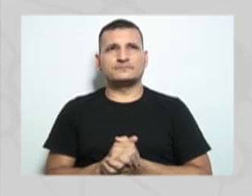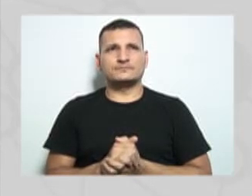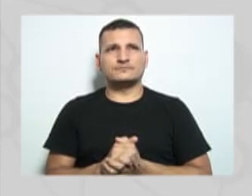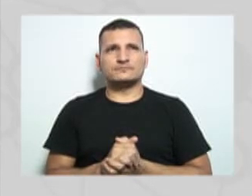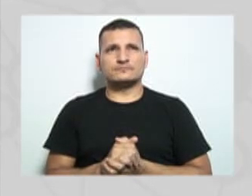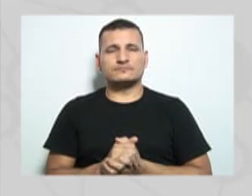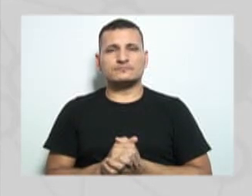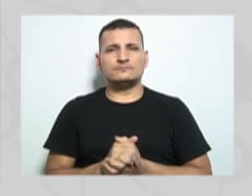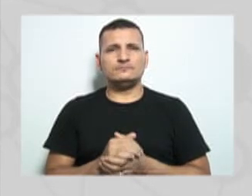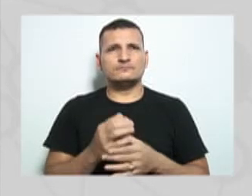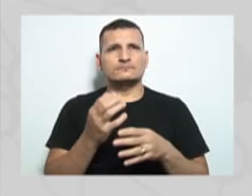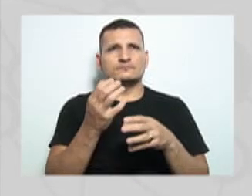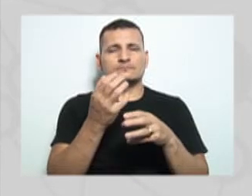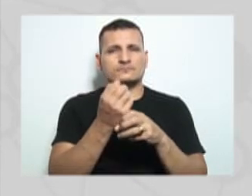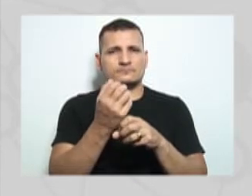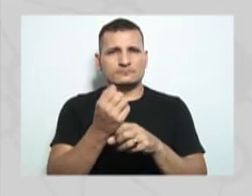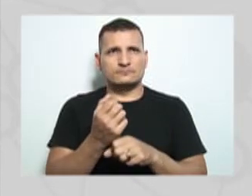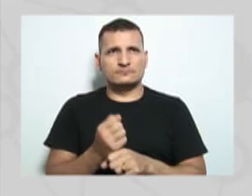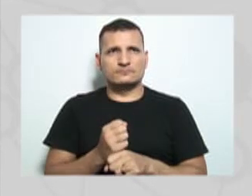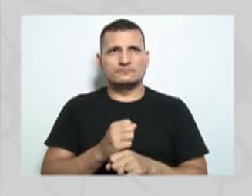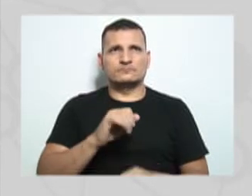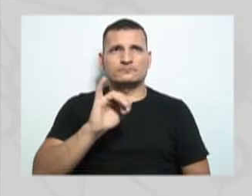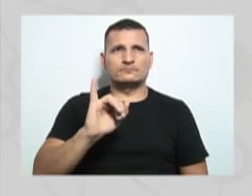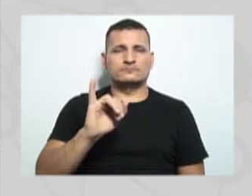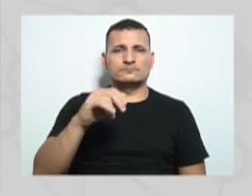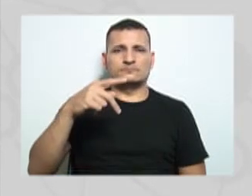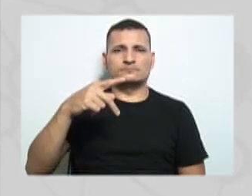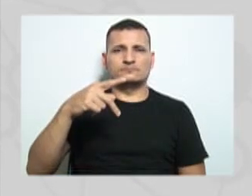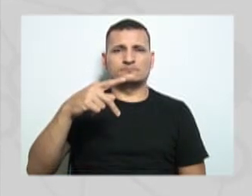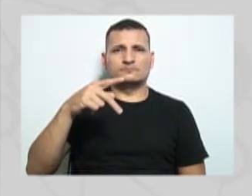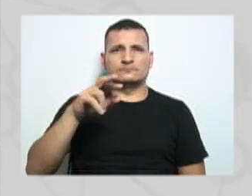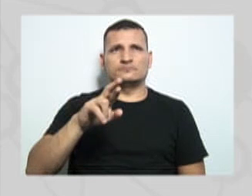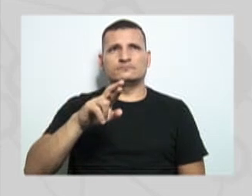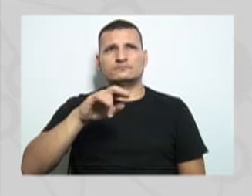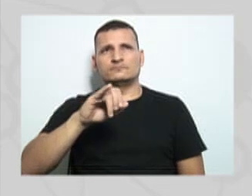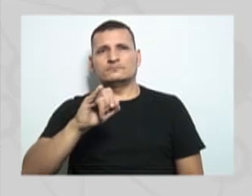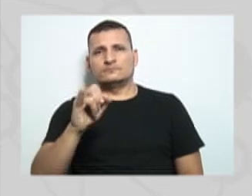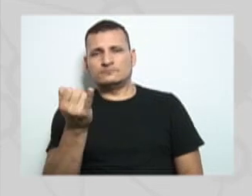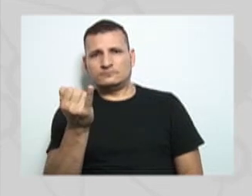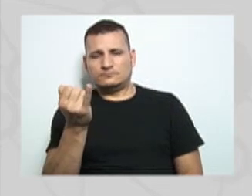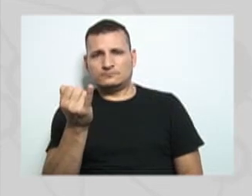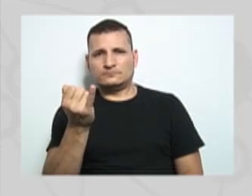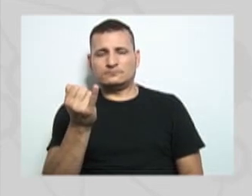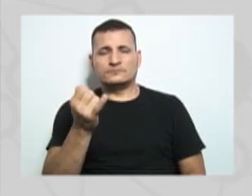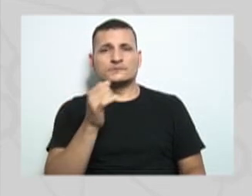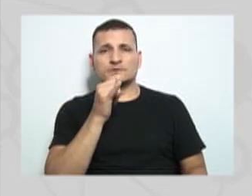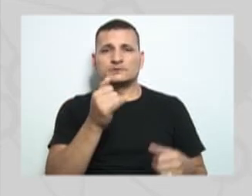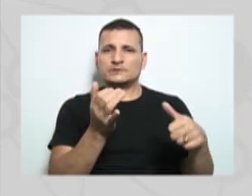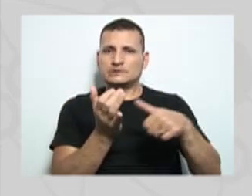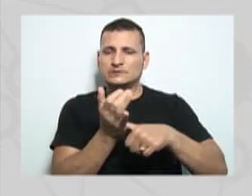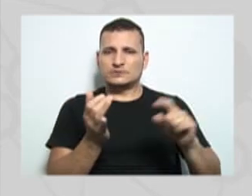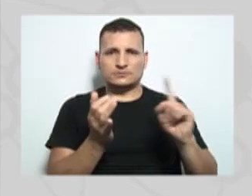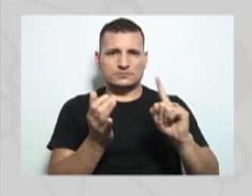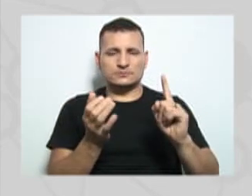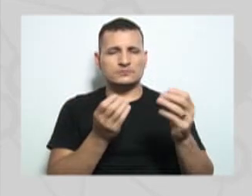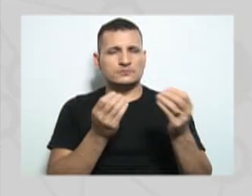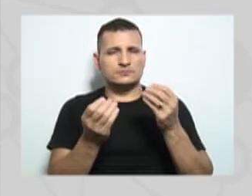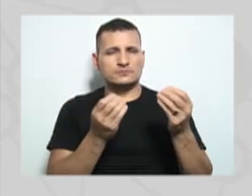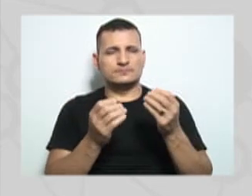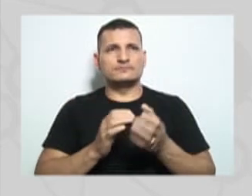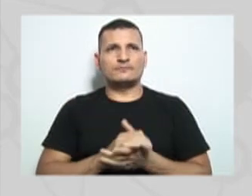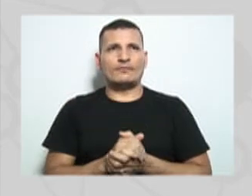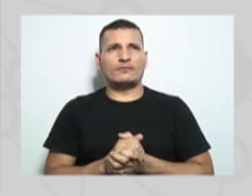Cálculo de imposto de renda pessoa jurídica no lucro presumido dos atos não cooperados, que é o que nós começamos a falar